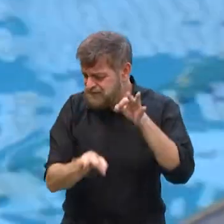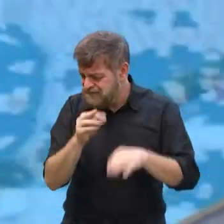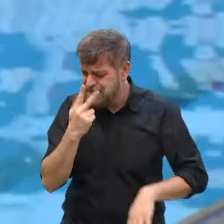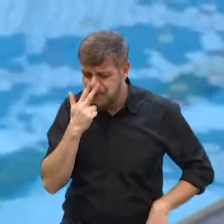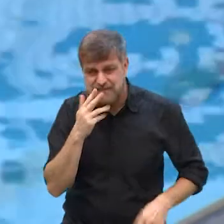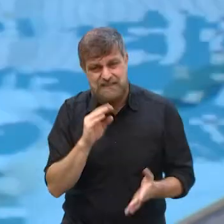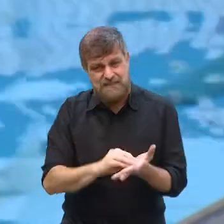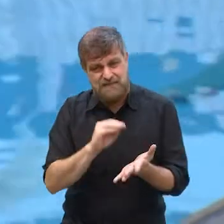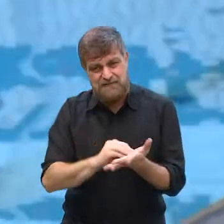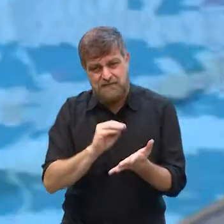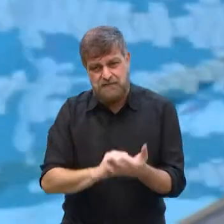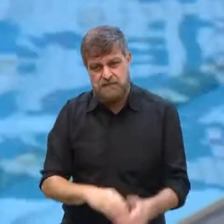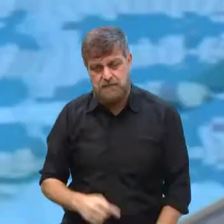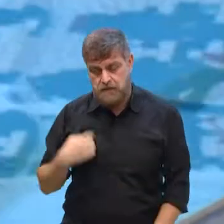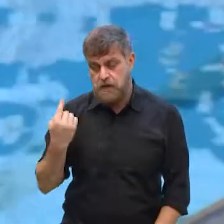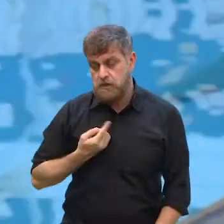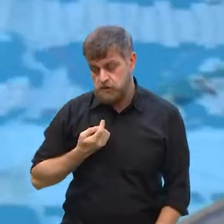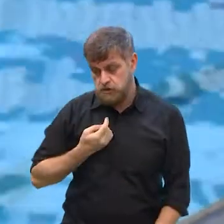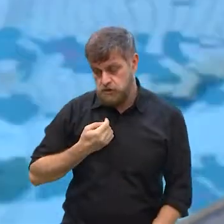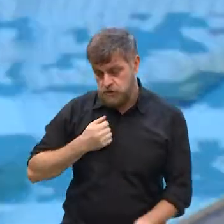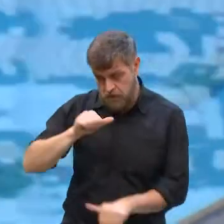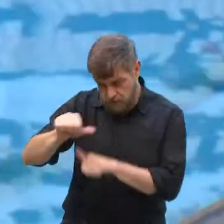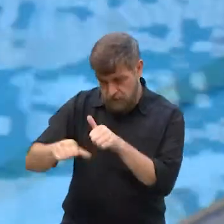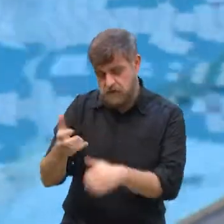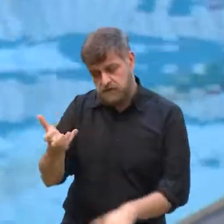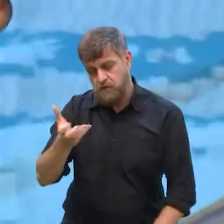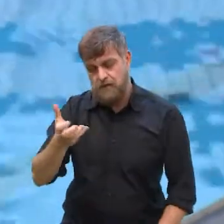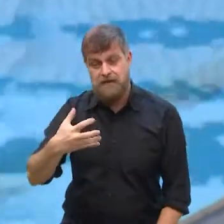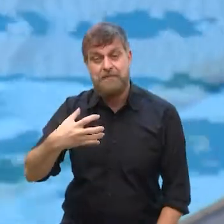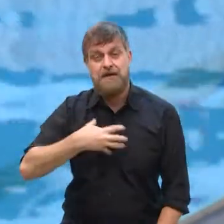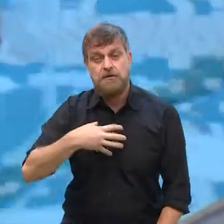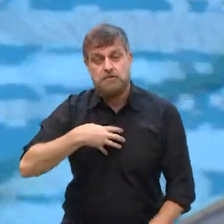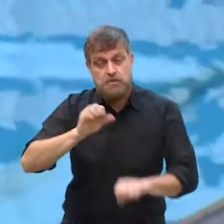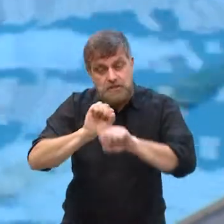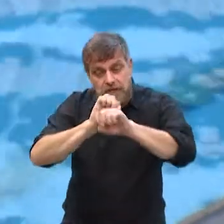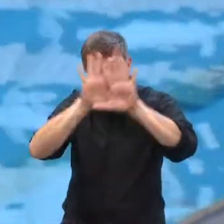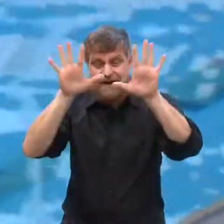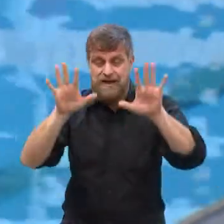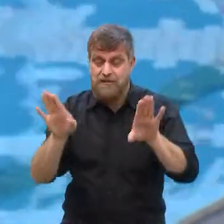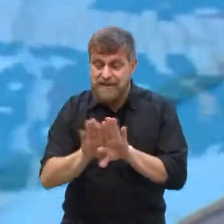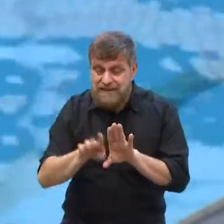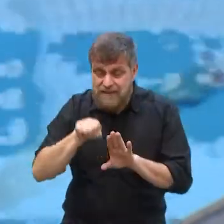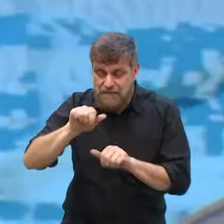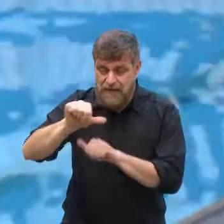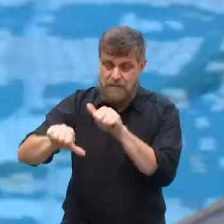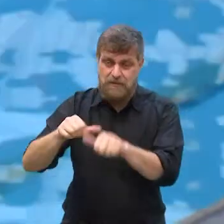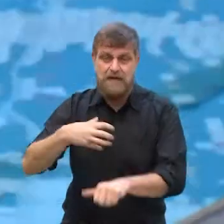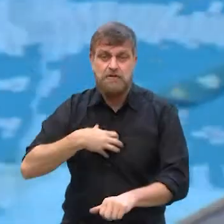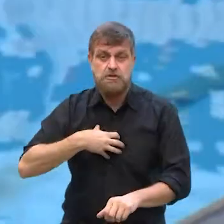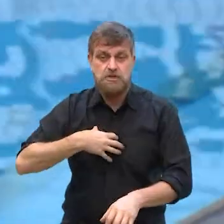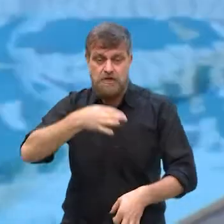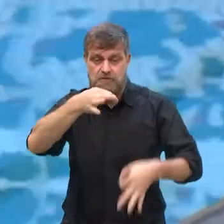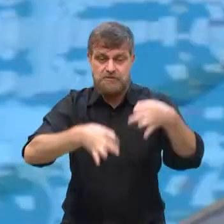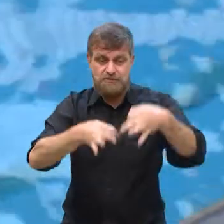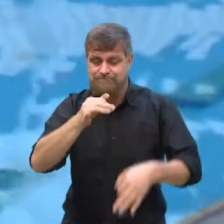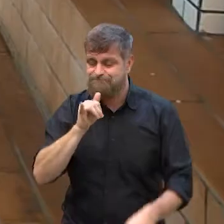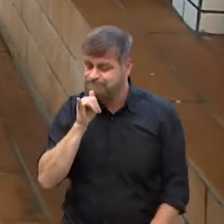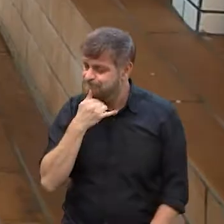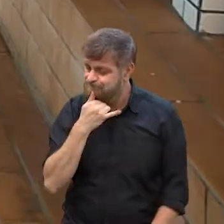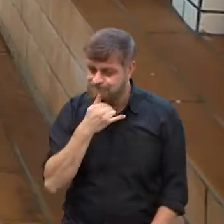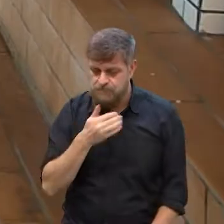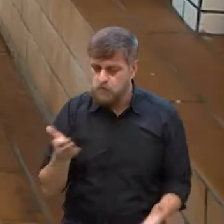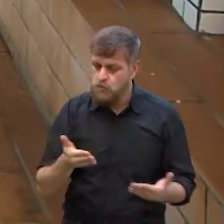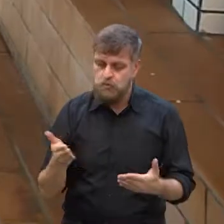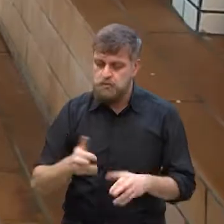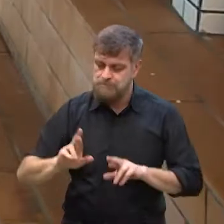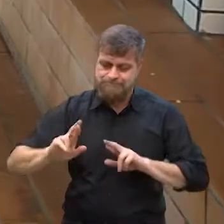Então a gente simplesmente quer a mudança, mas que ela aconteça de uma maneira clara, de uma maneira justa, e hoje infelizmente não é o que está acontecendo.